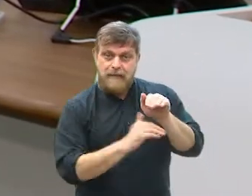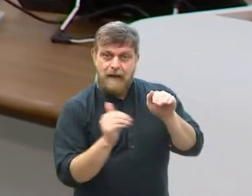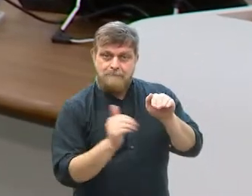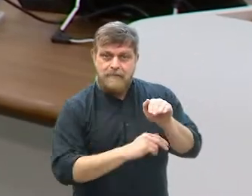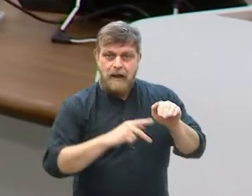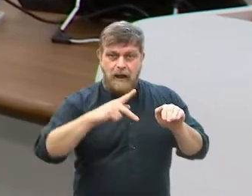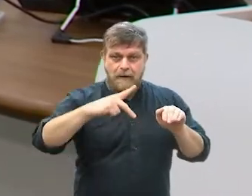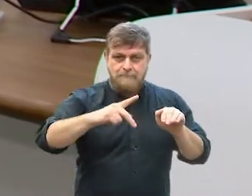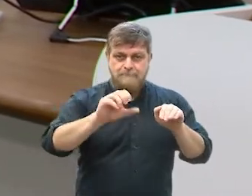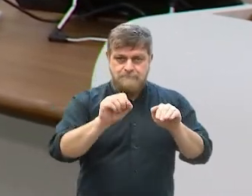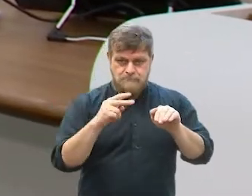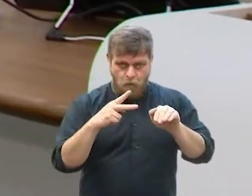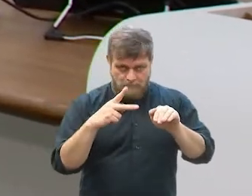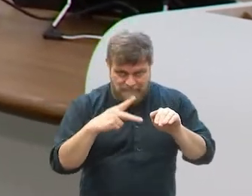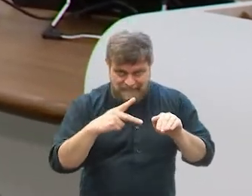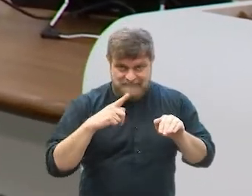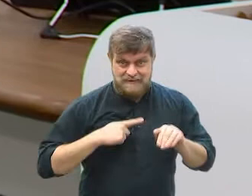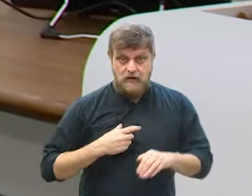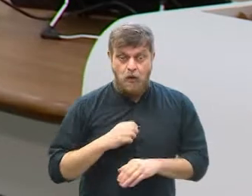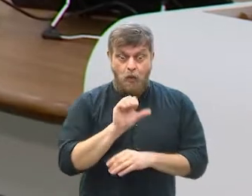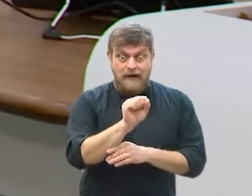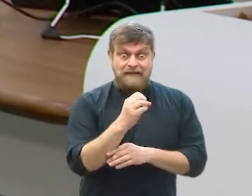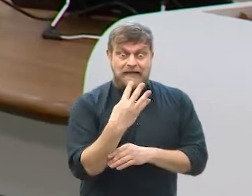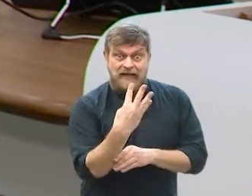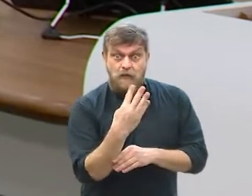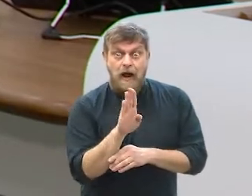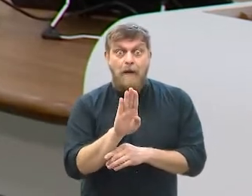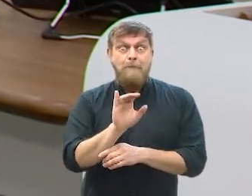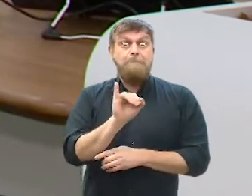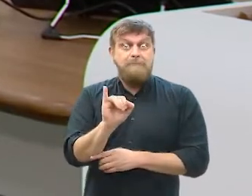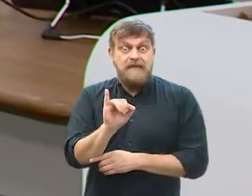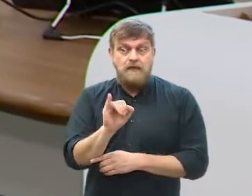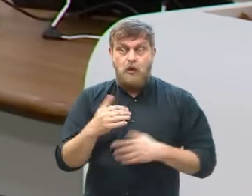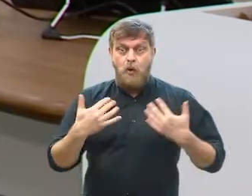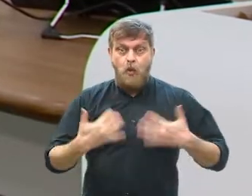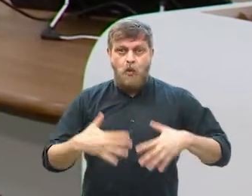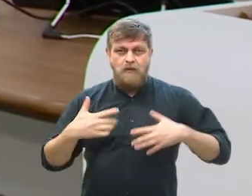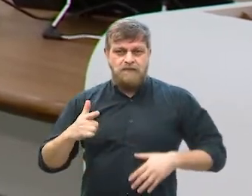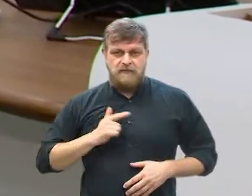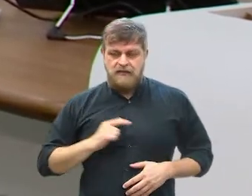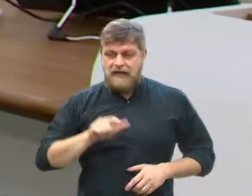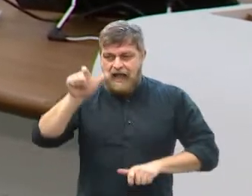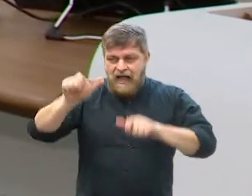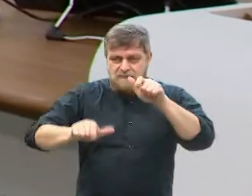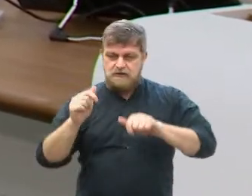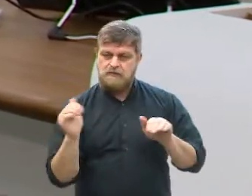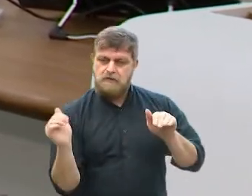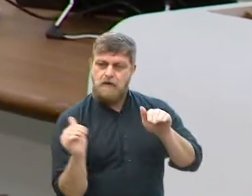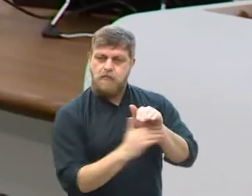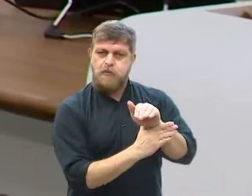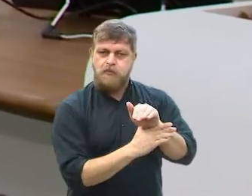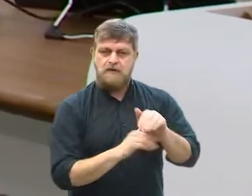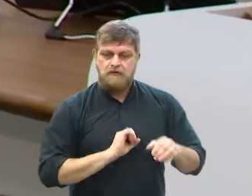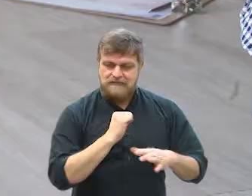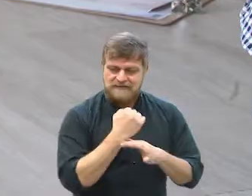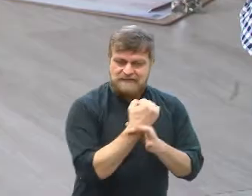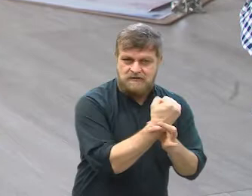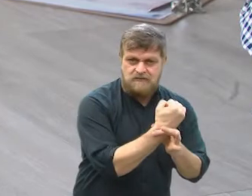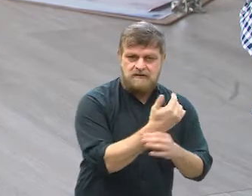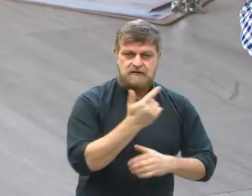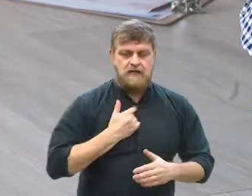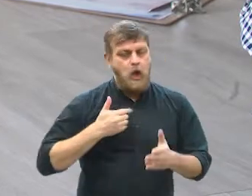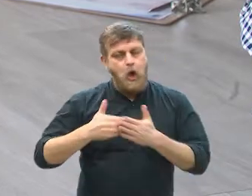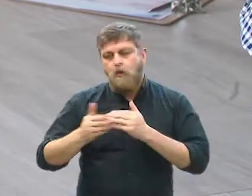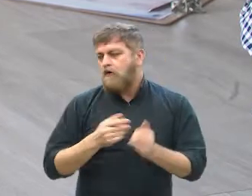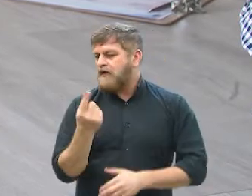6 meses de 84 bilhões. É um investimento com baixo risco, grande liquidez, valores, não tem